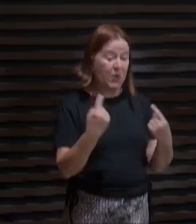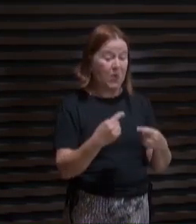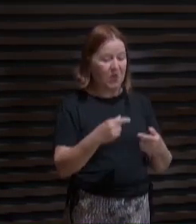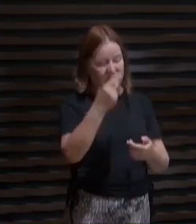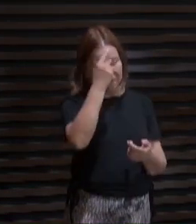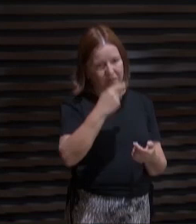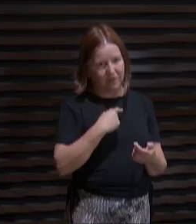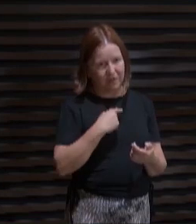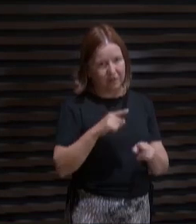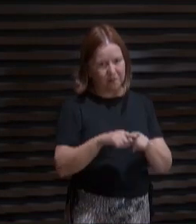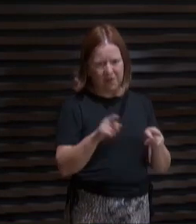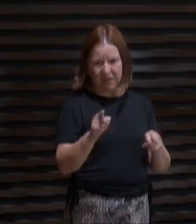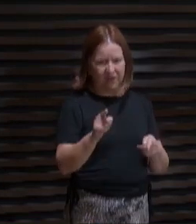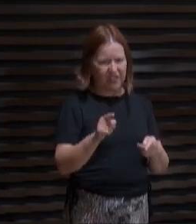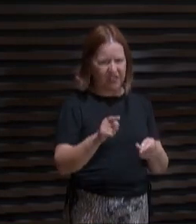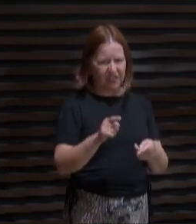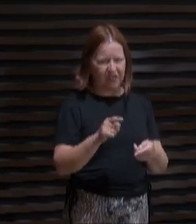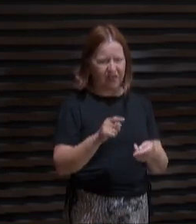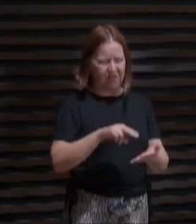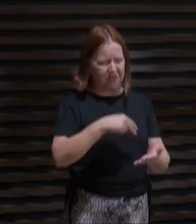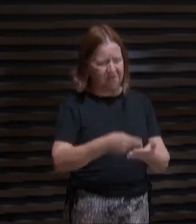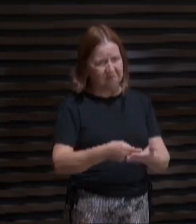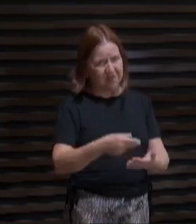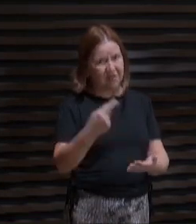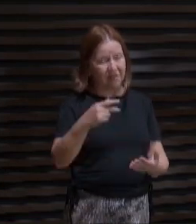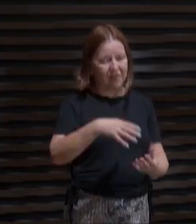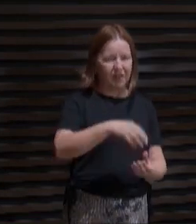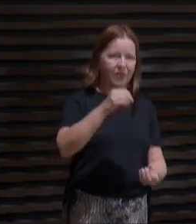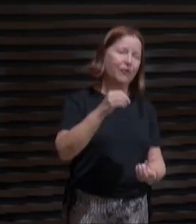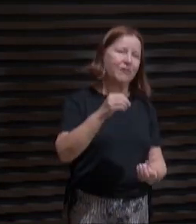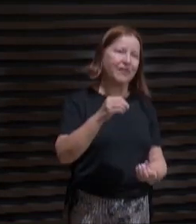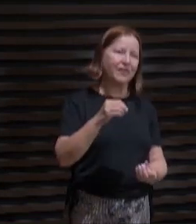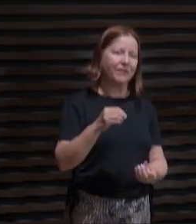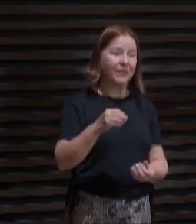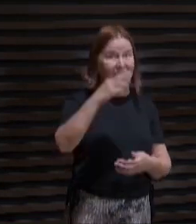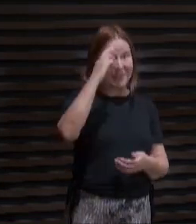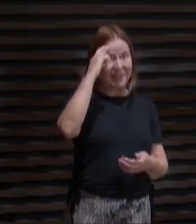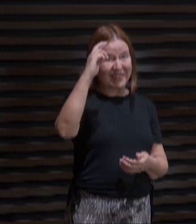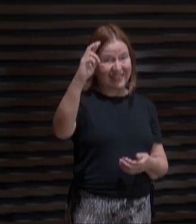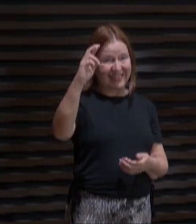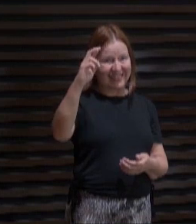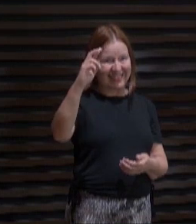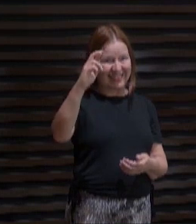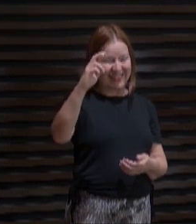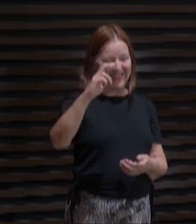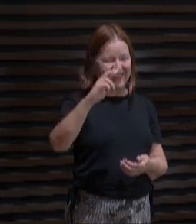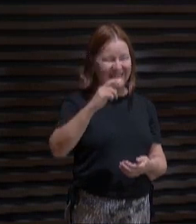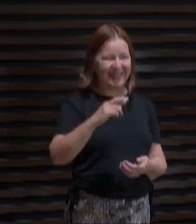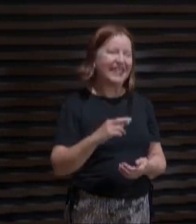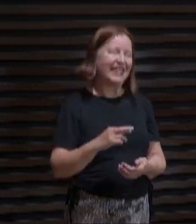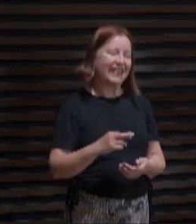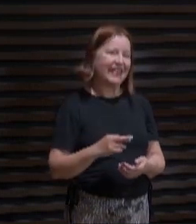fatigueis desmaiando em vossa alma. Ele é a causa primária da fé.